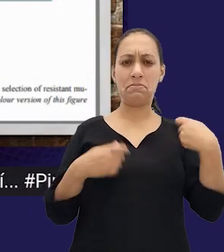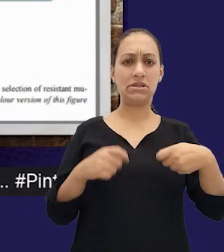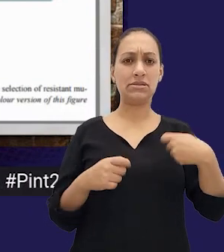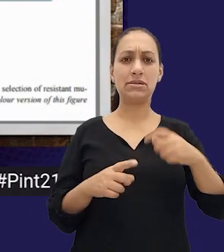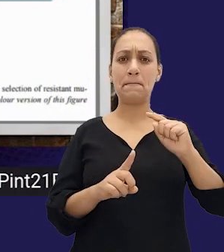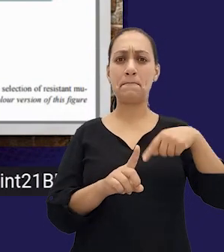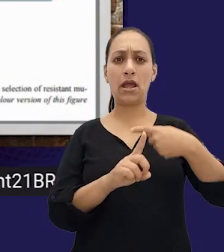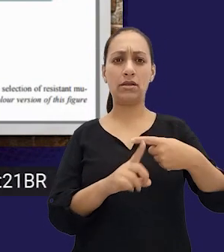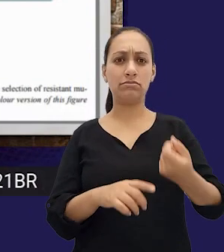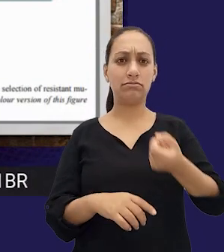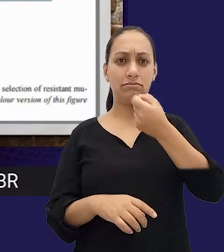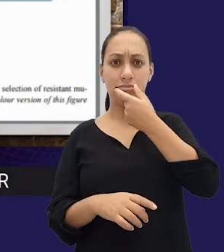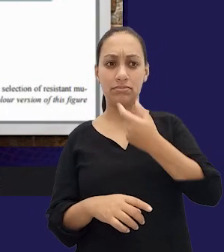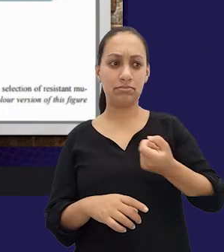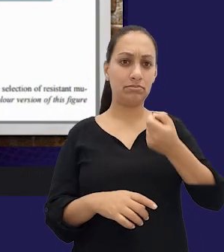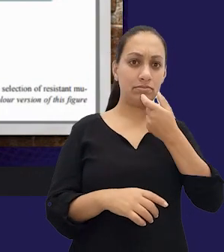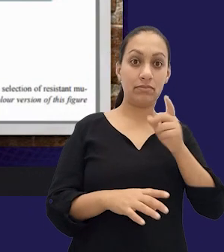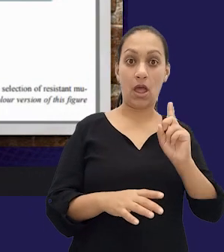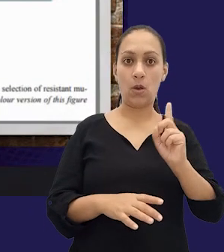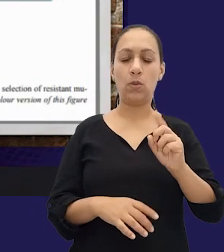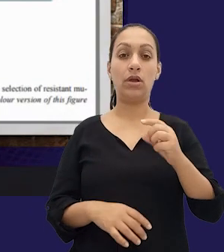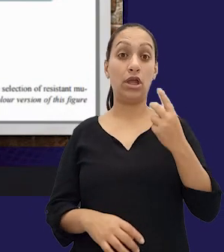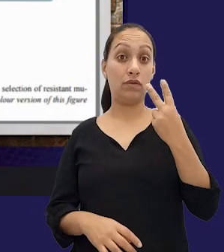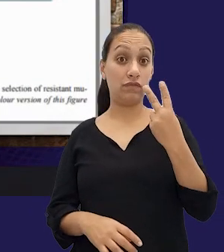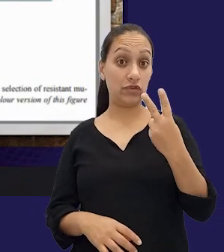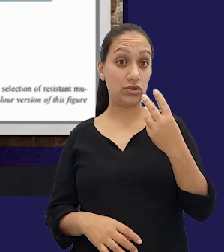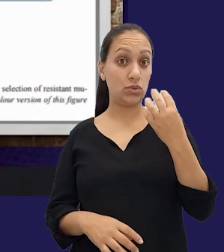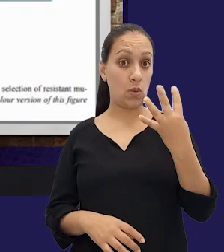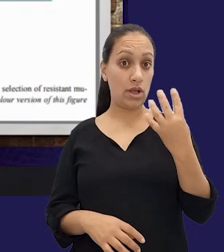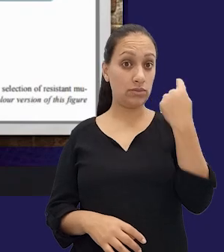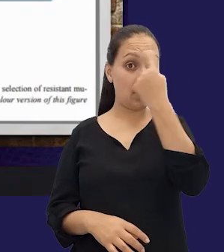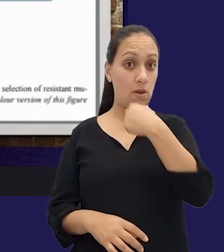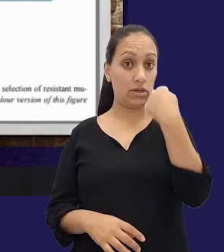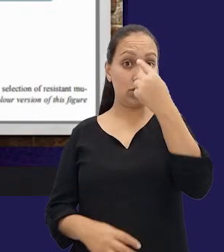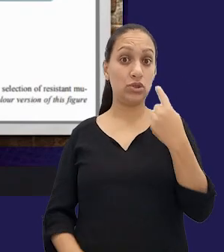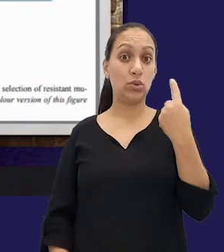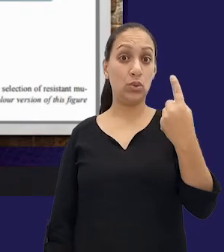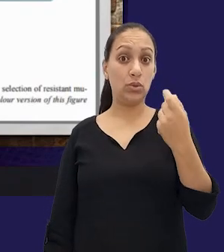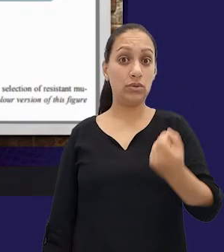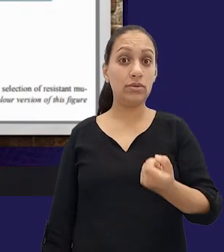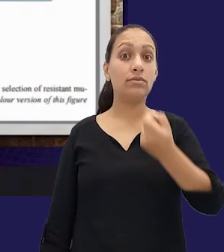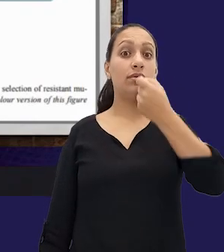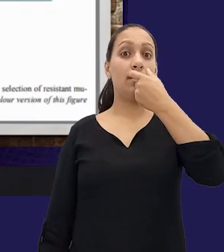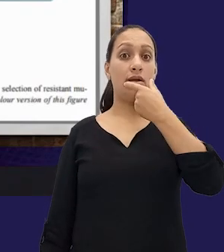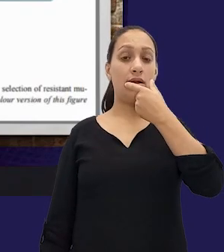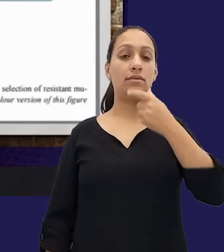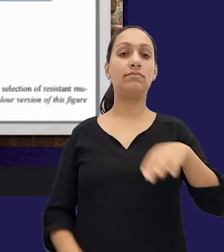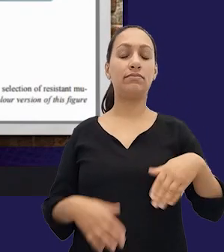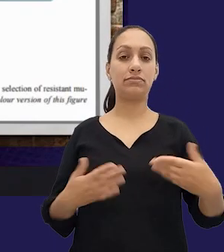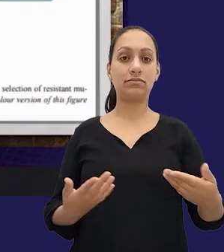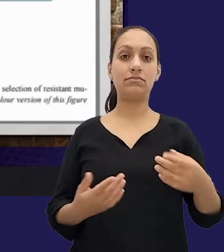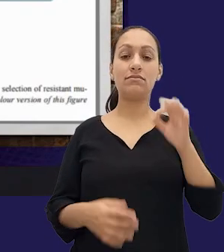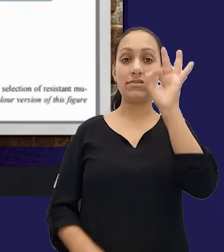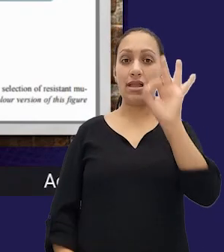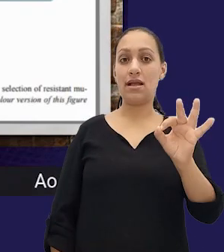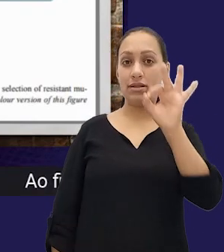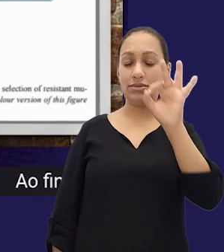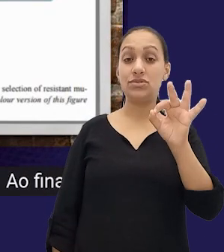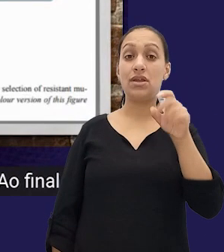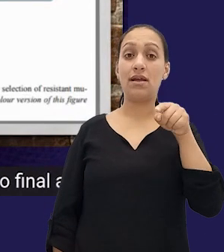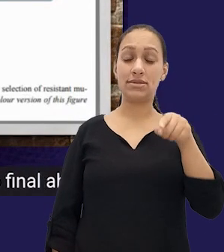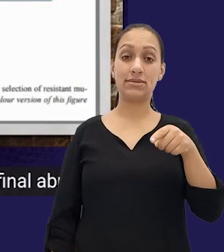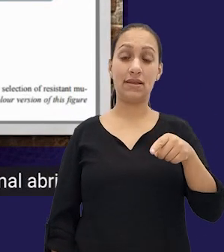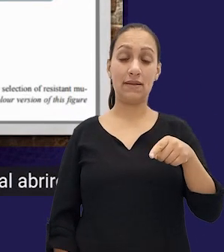uma dose, nem devo, é um comprimido a cada 24 horas. Essa taxa de meia-vida prolongada, né,